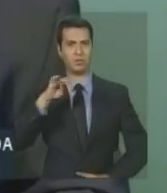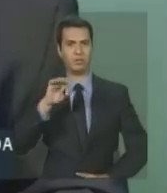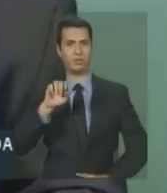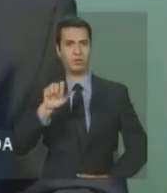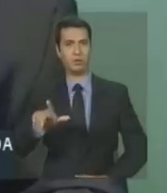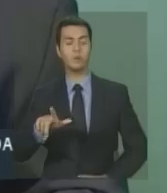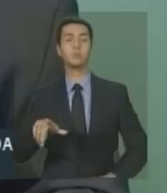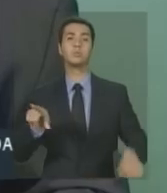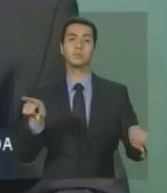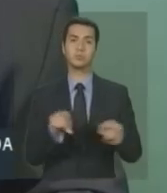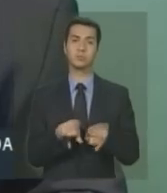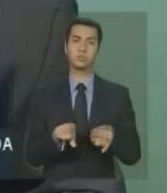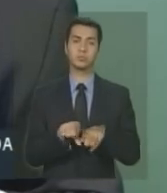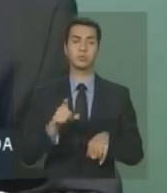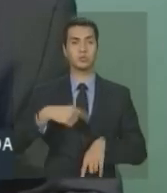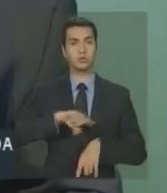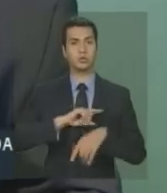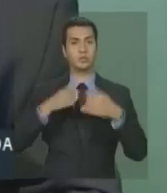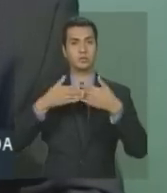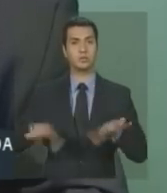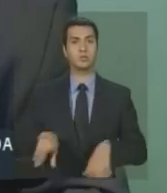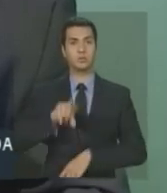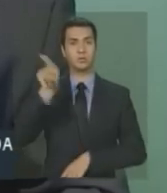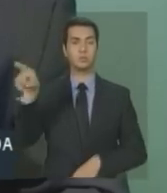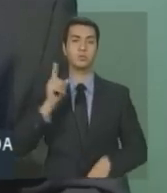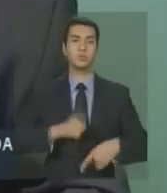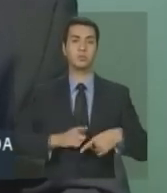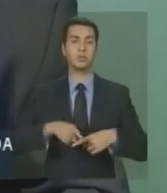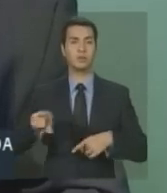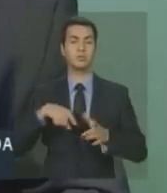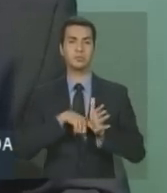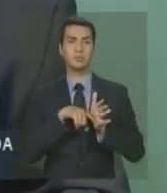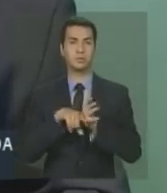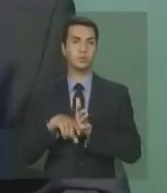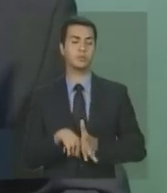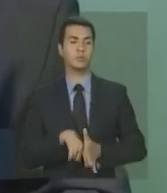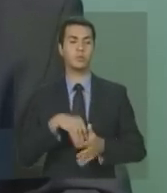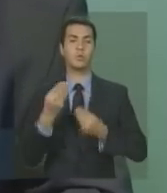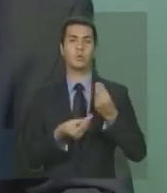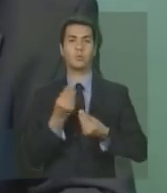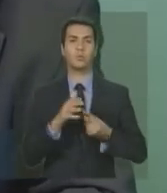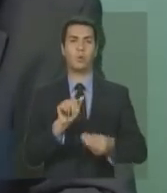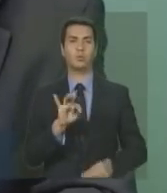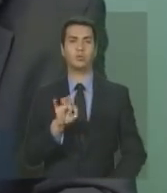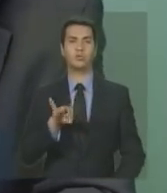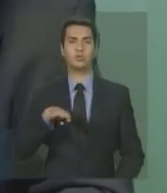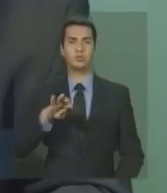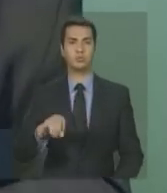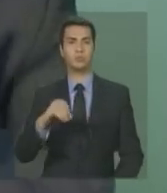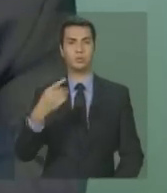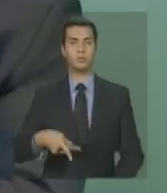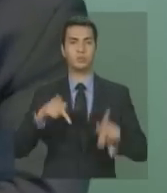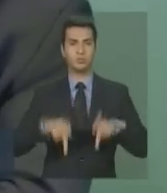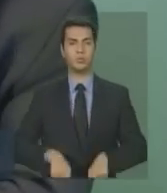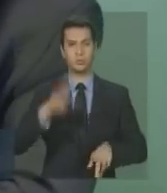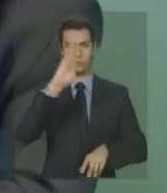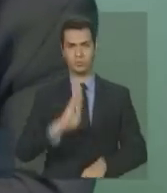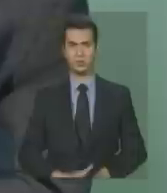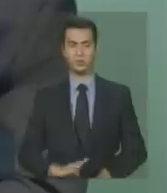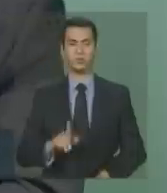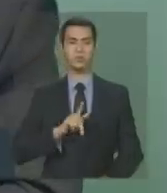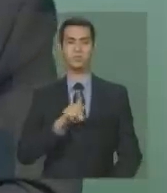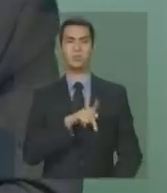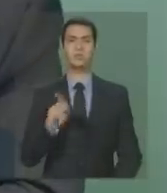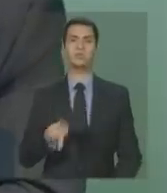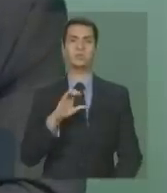inclusive vai fazer a primeira pesquisa de prevalência do autismo na população brasileira né Tem um professor César vict